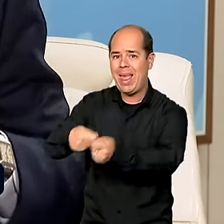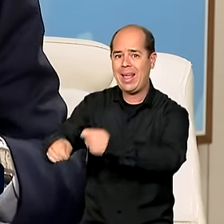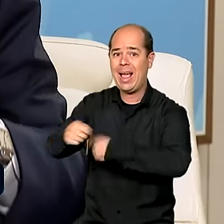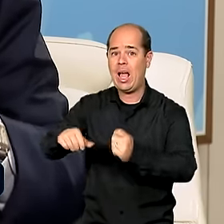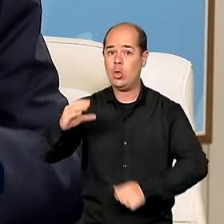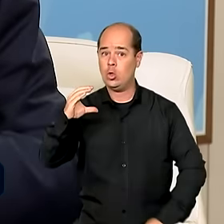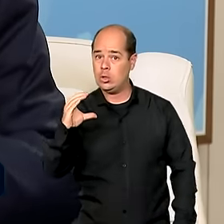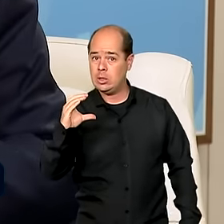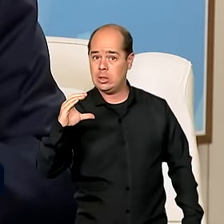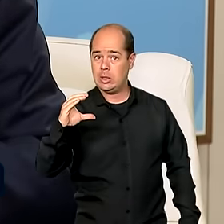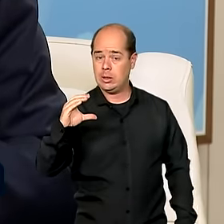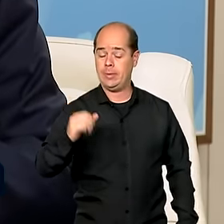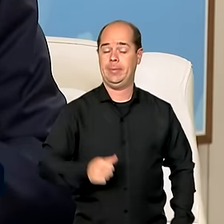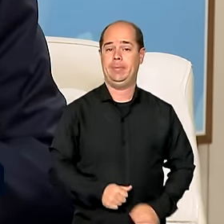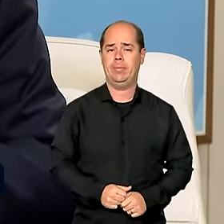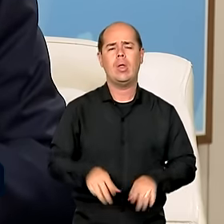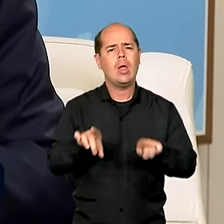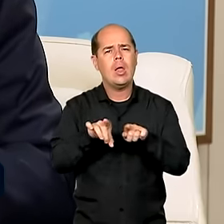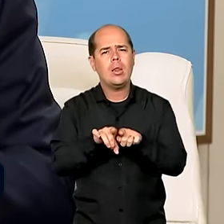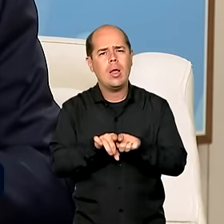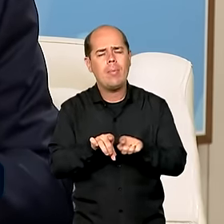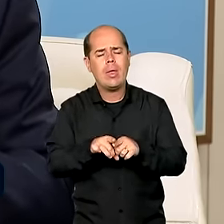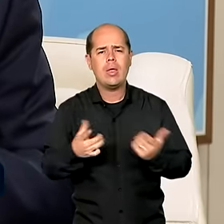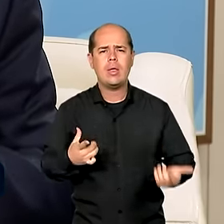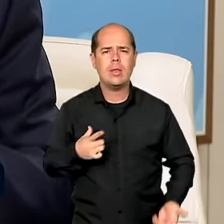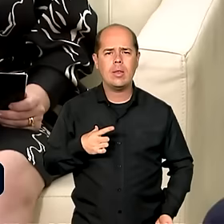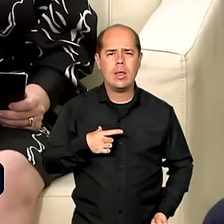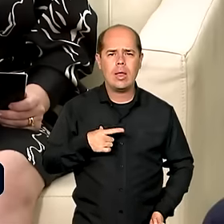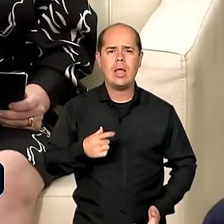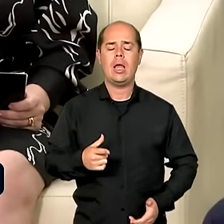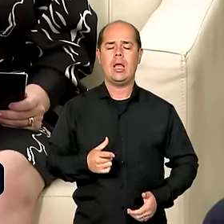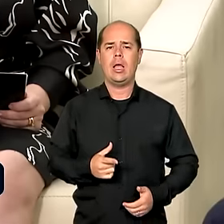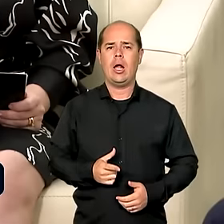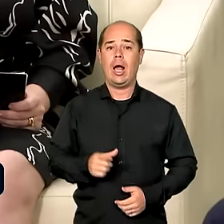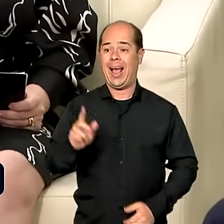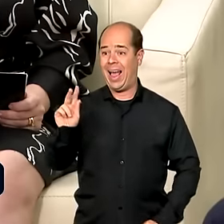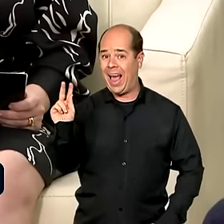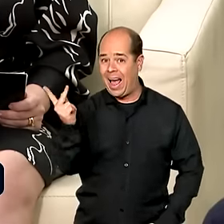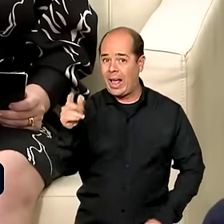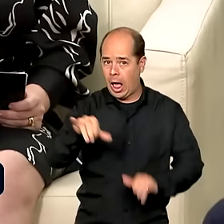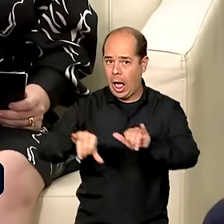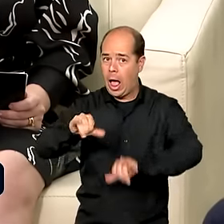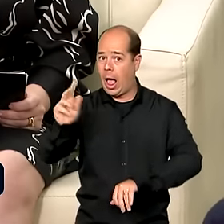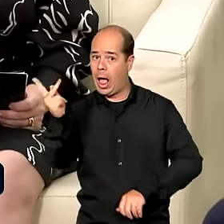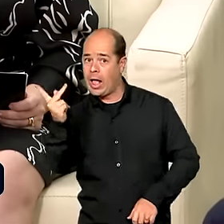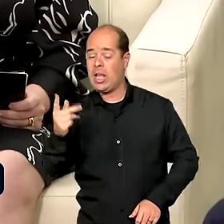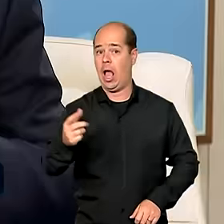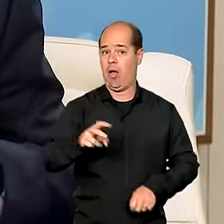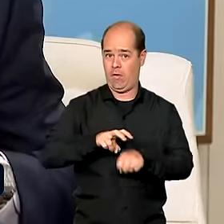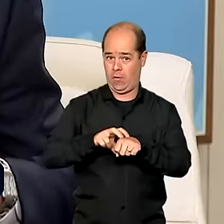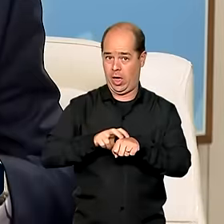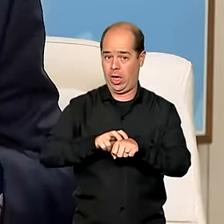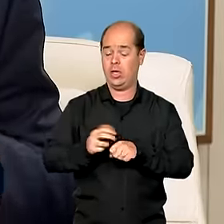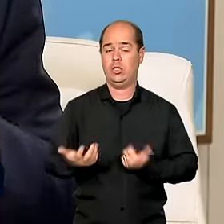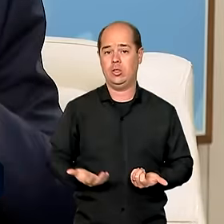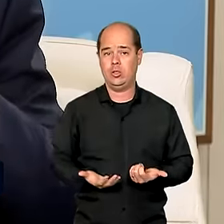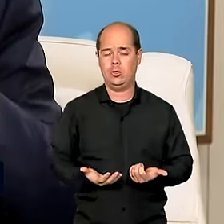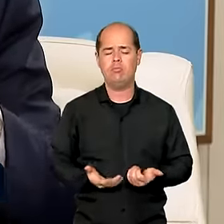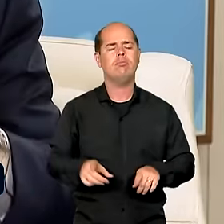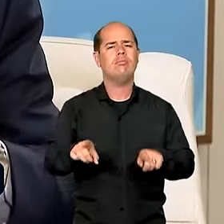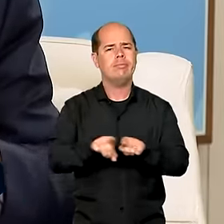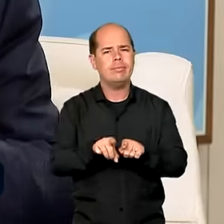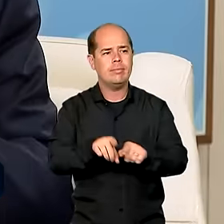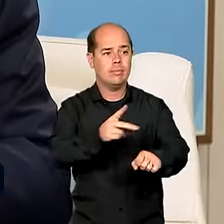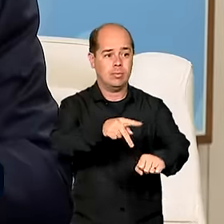enfim avançamos também nessa indústria Verde uma indústria exportadora então o governo